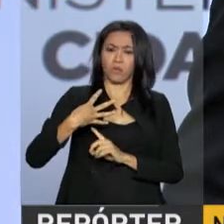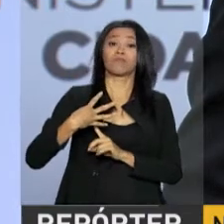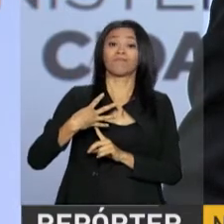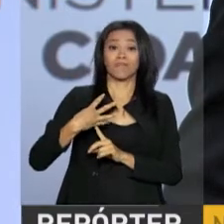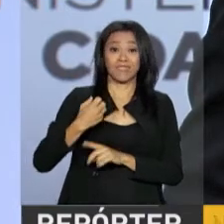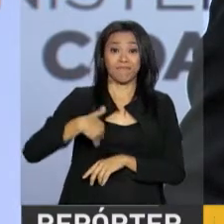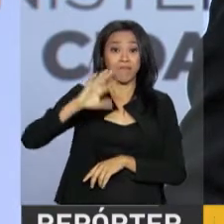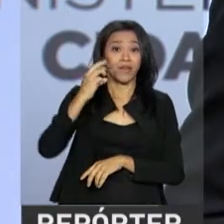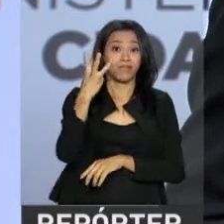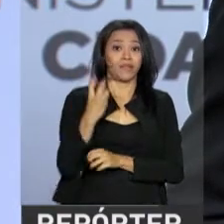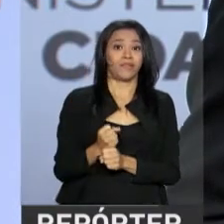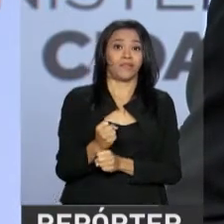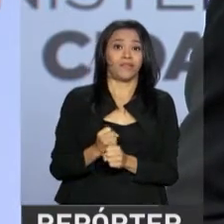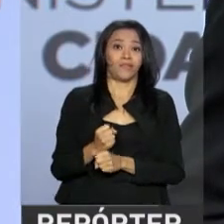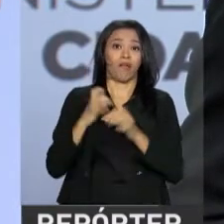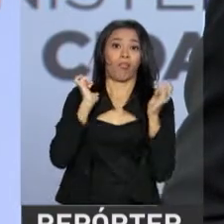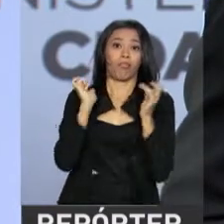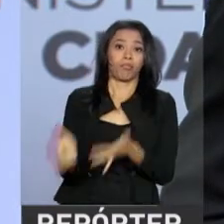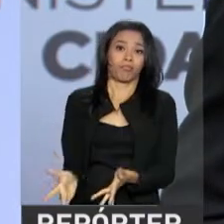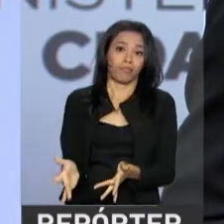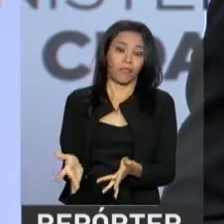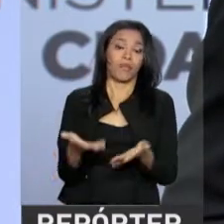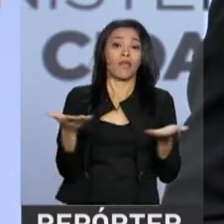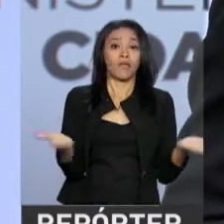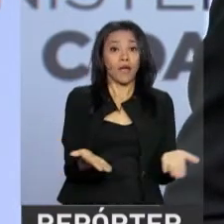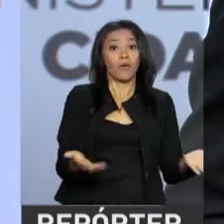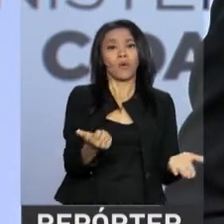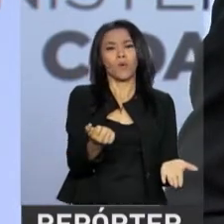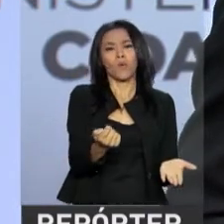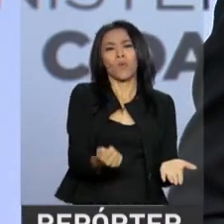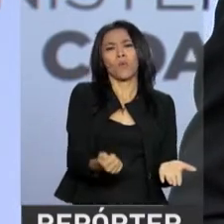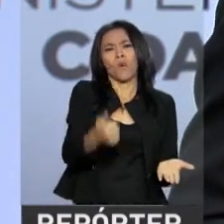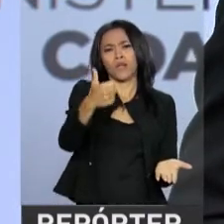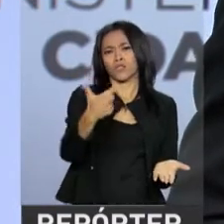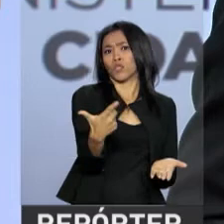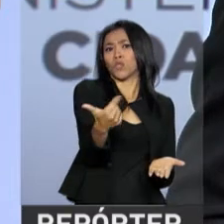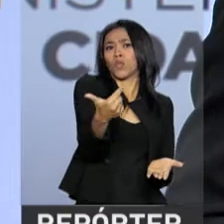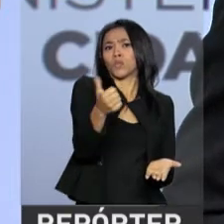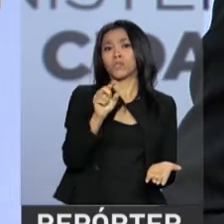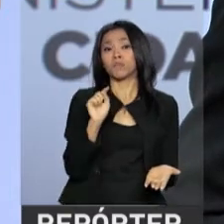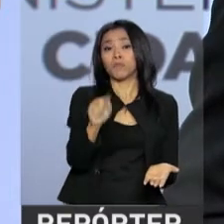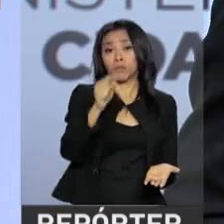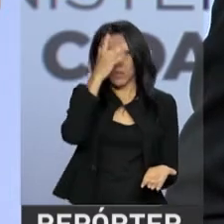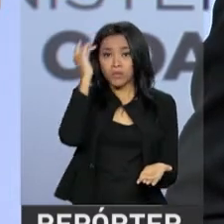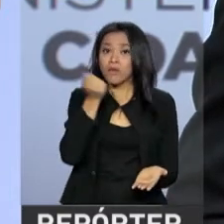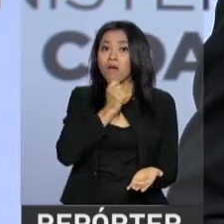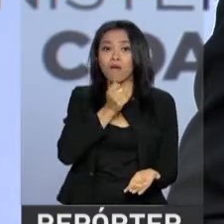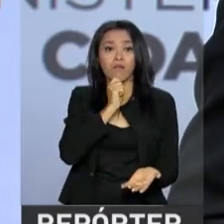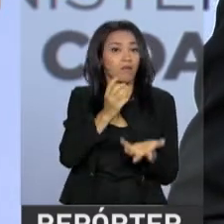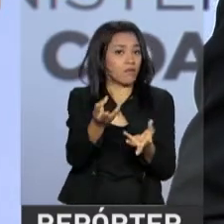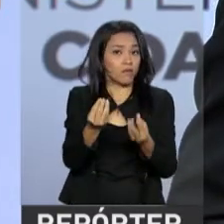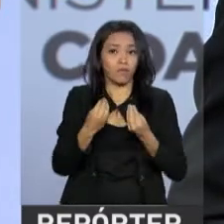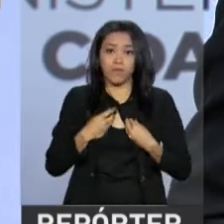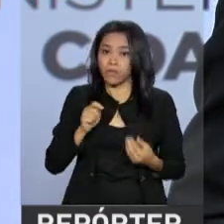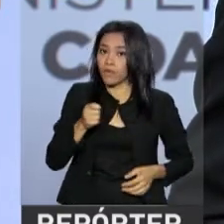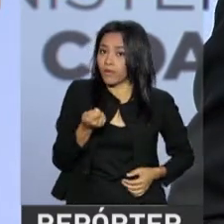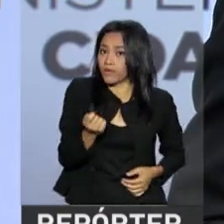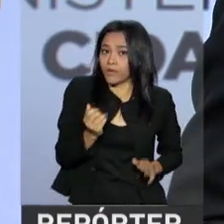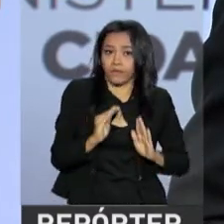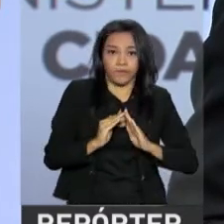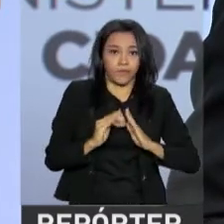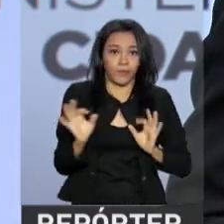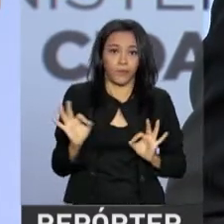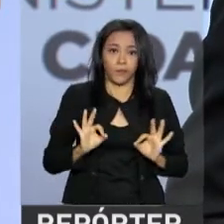de três anos e até agora as quase 12 mil pessoas que seriam beneficiadas ainda não receberam as chaves dos